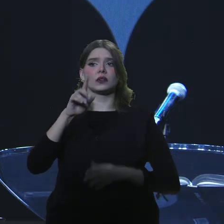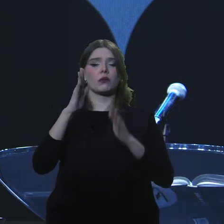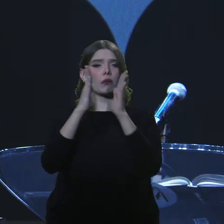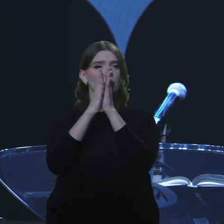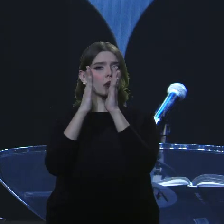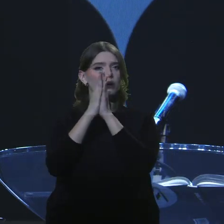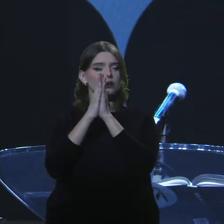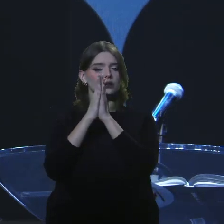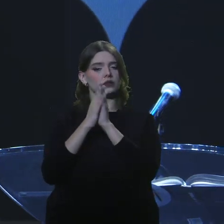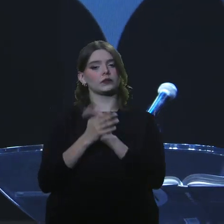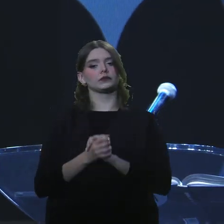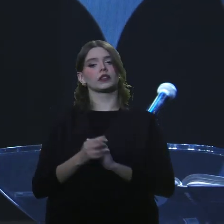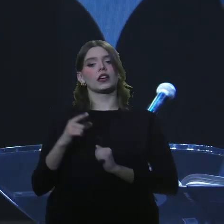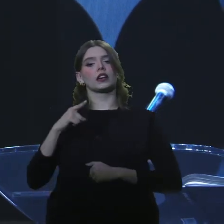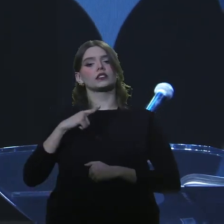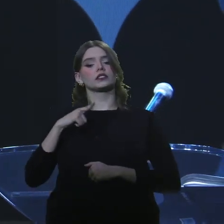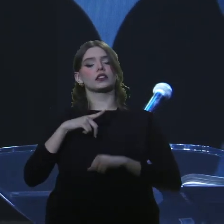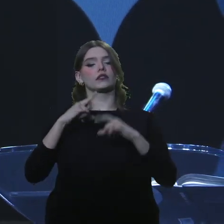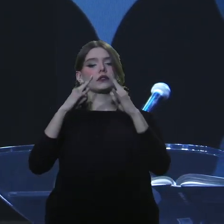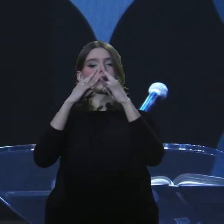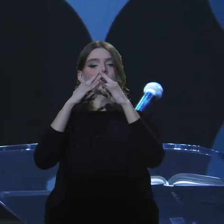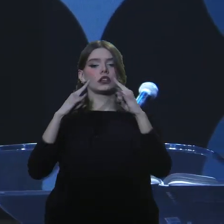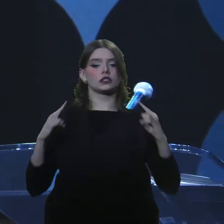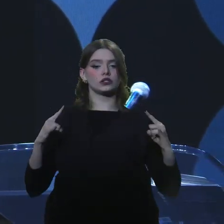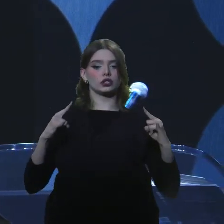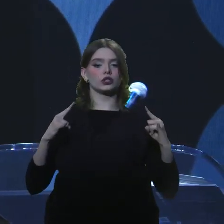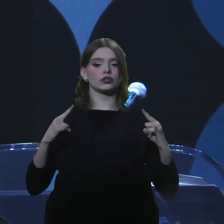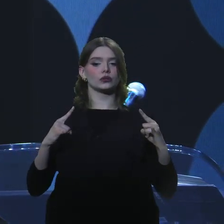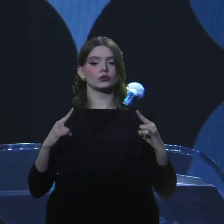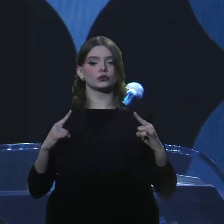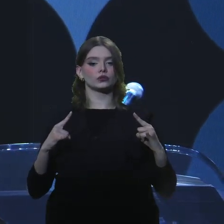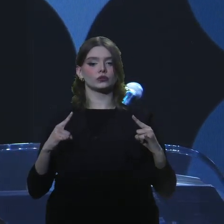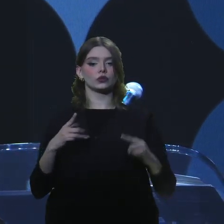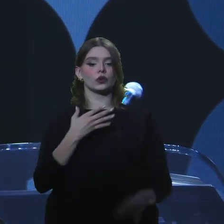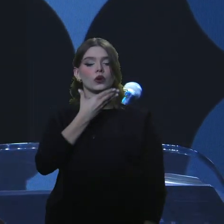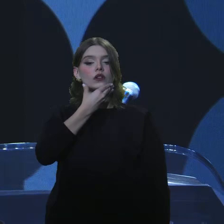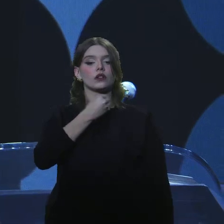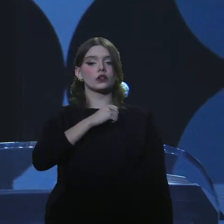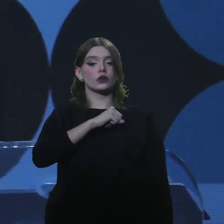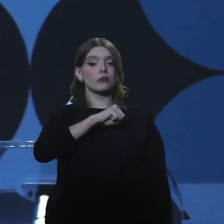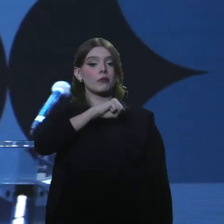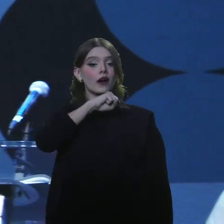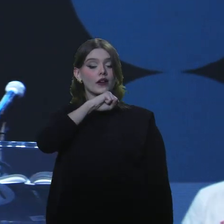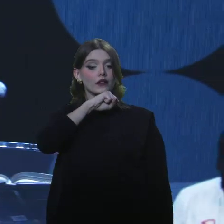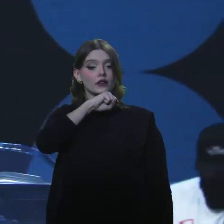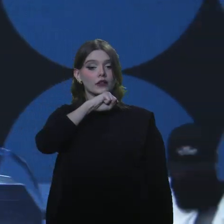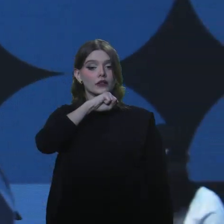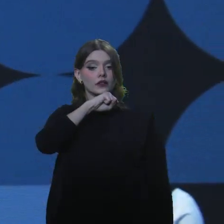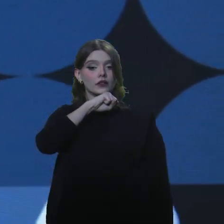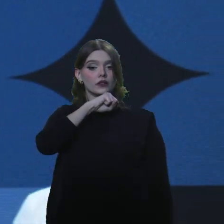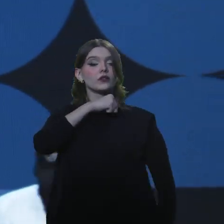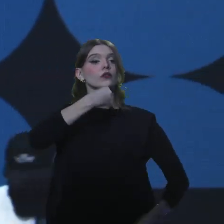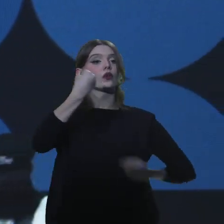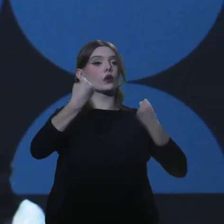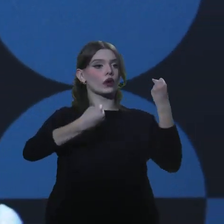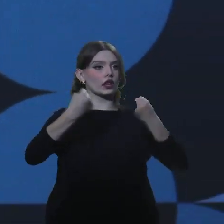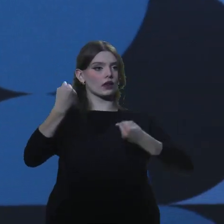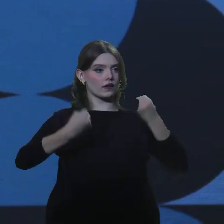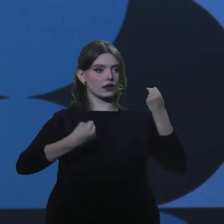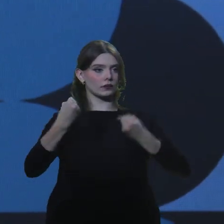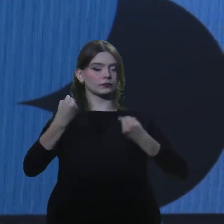Nós tivemos um retiro um tempo atrás, e um pai foi levar vários jovens